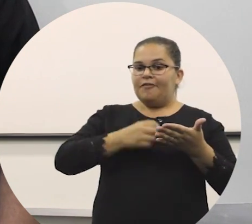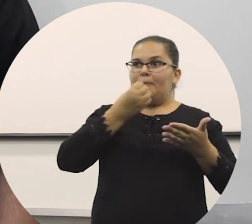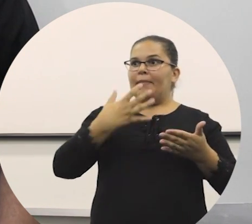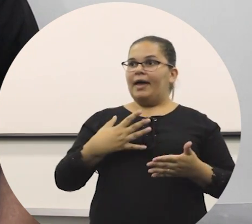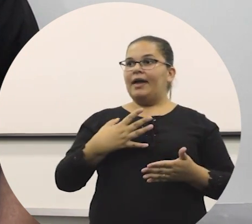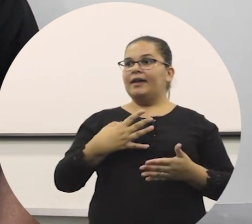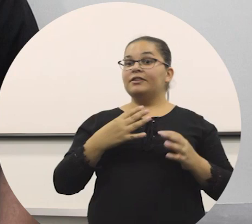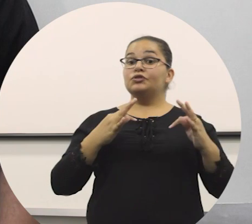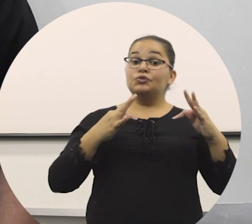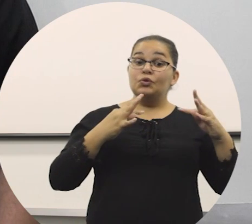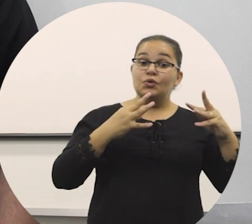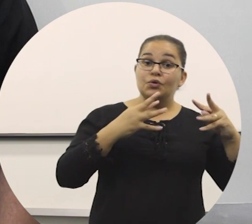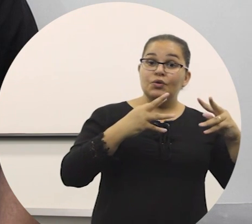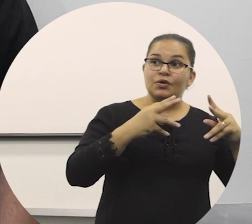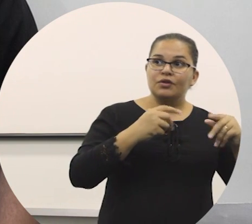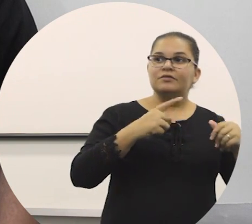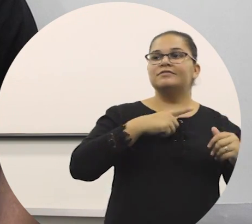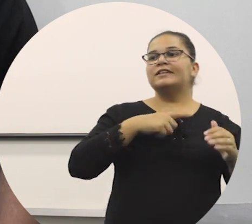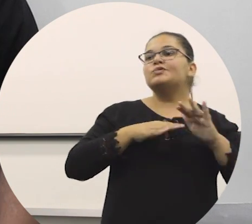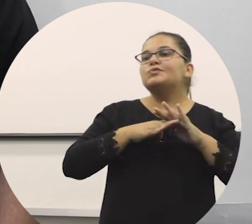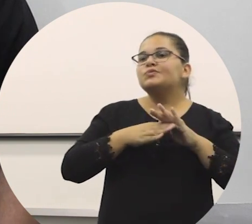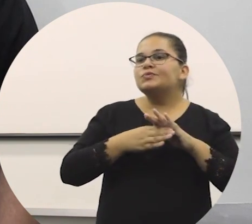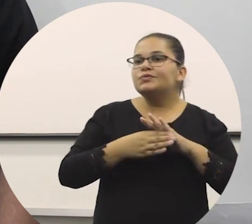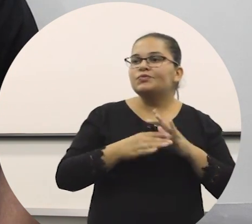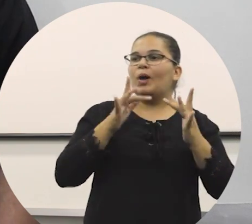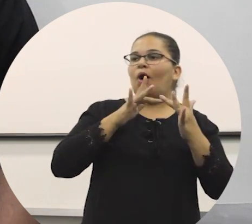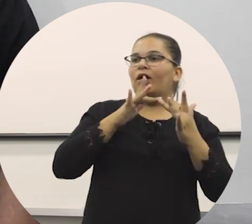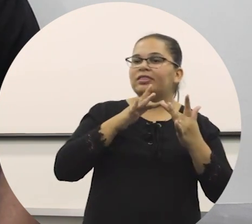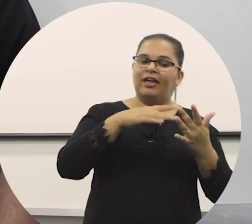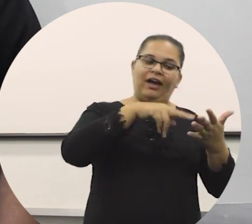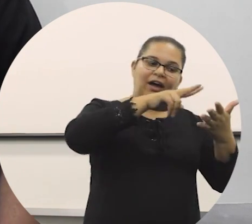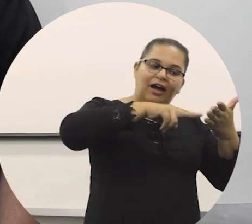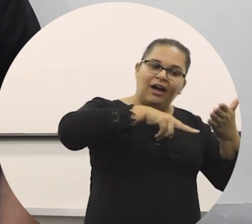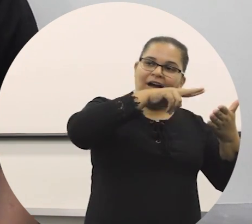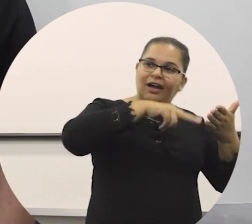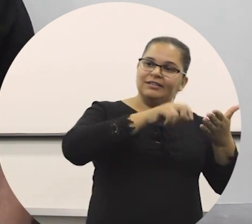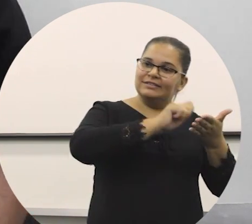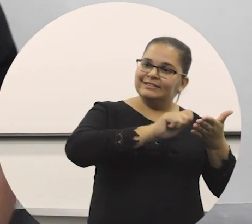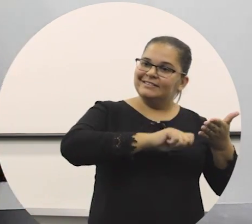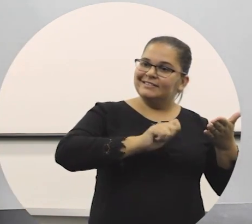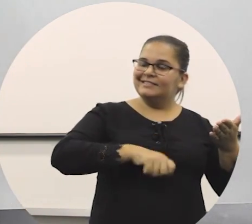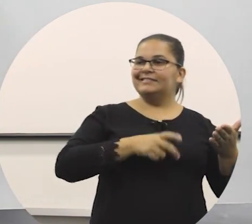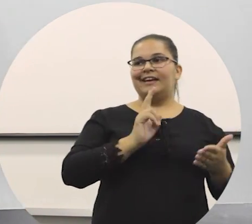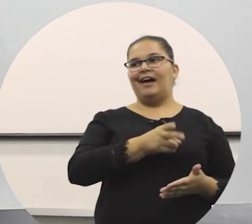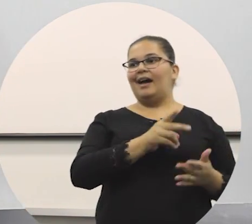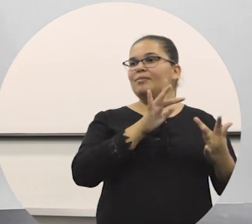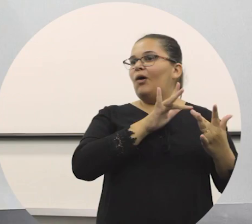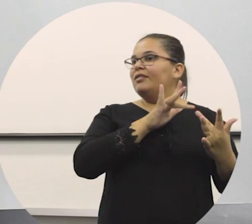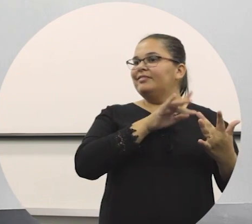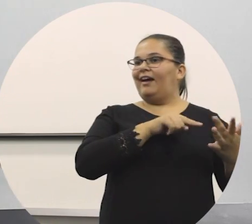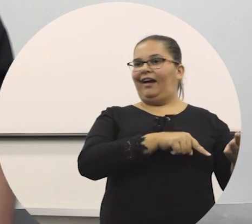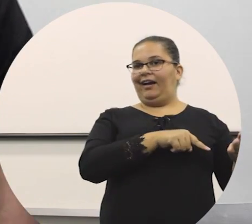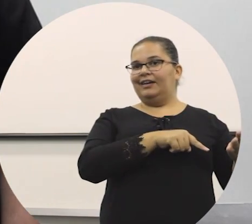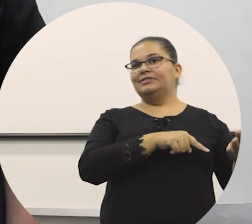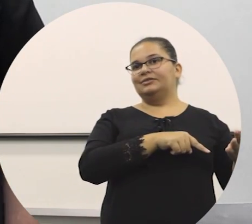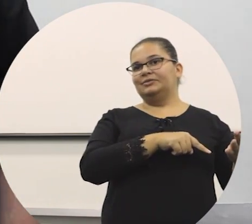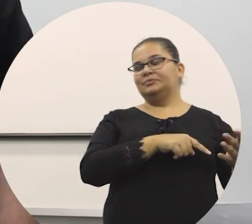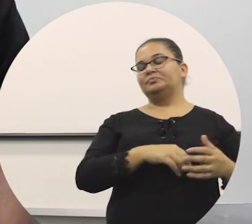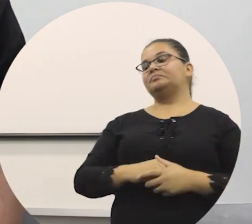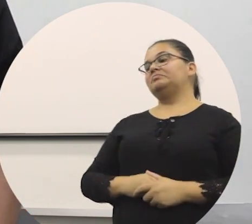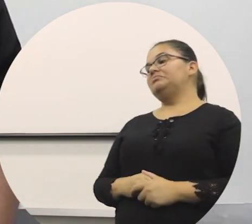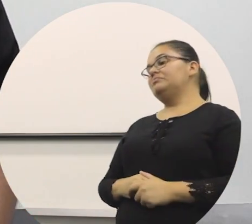conheço, todos tinham hábito de leitura. Sim. Entendeu? É a mesma coisa, é o contato com a língua. Exato, é o contato com a